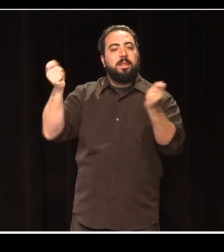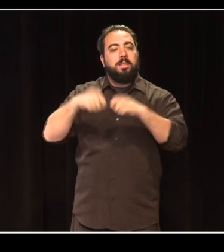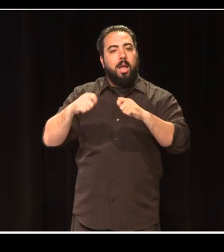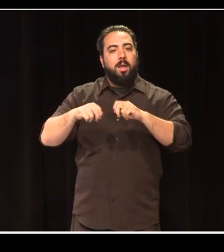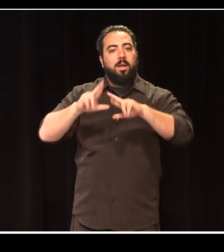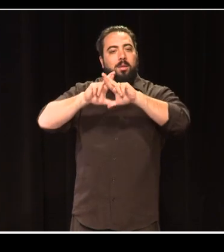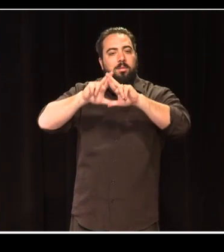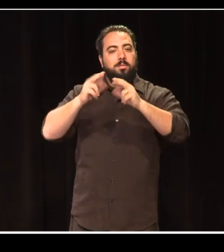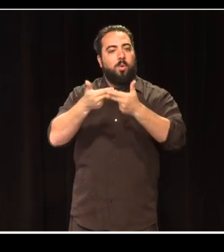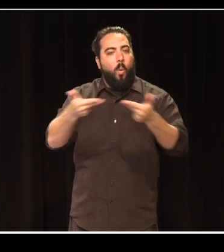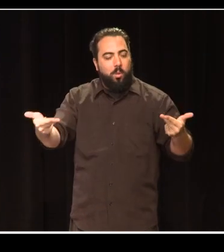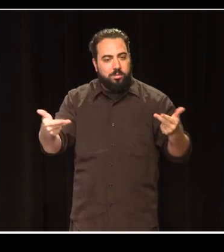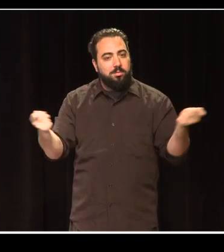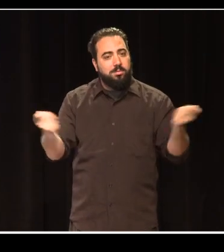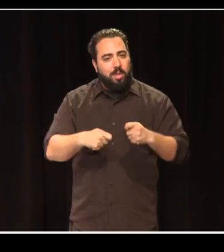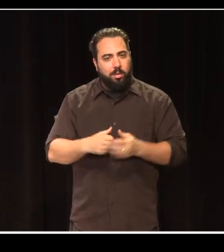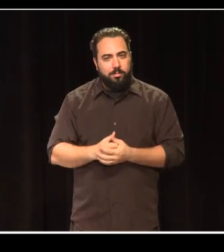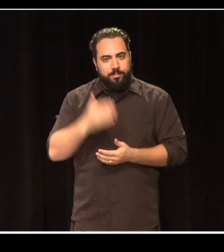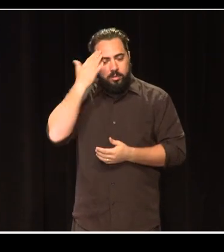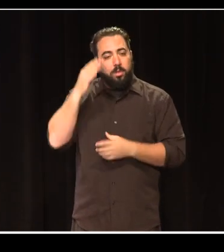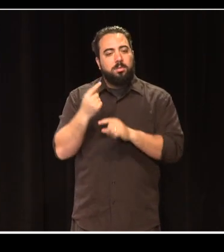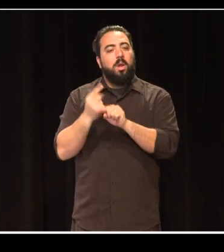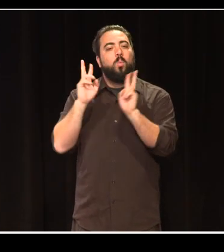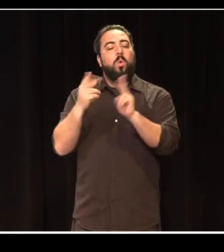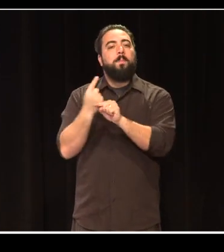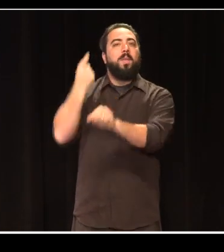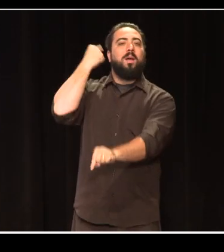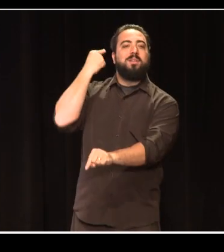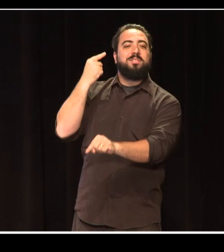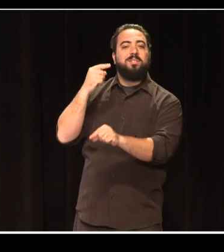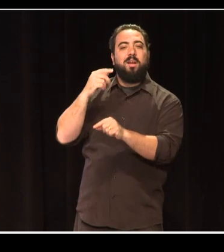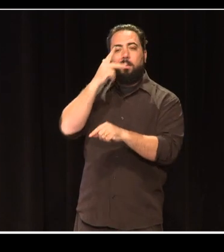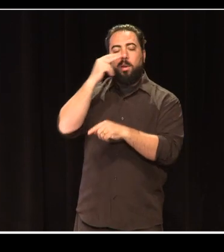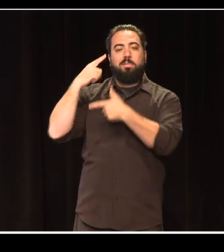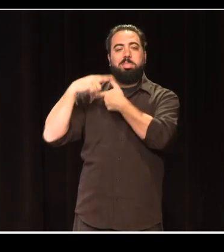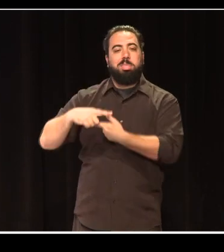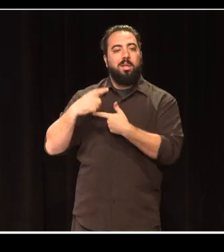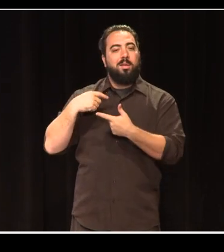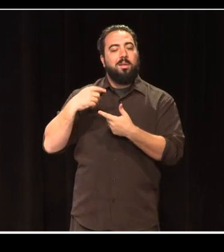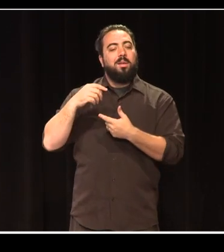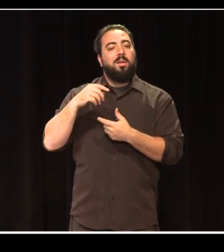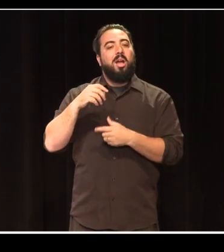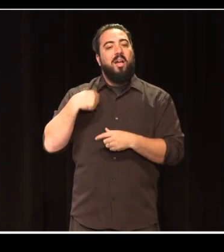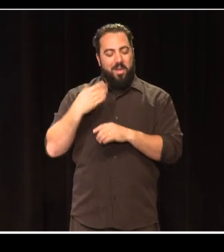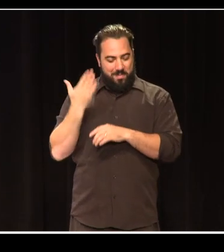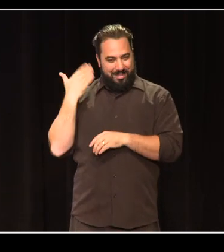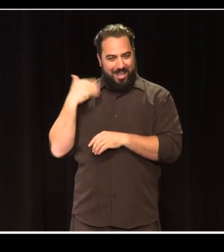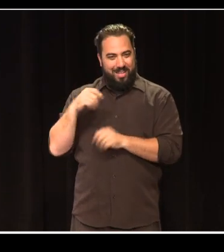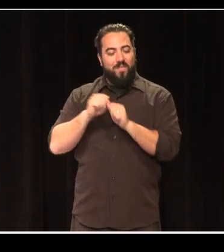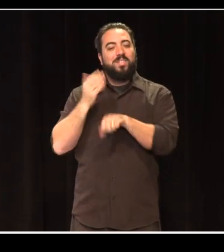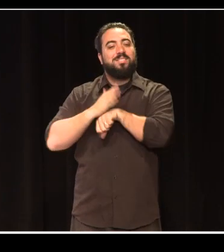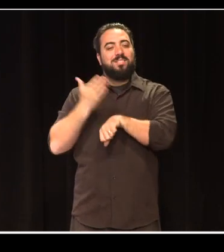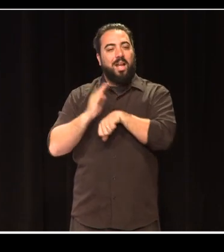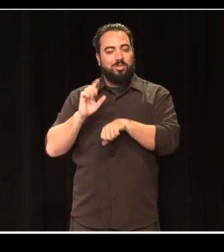né, aquele estudante quadradão que tinha antigamente, né, e eu fiz escola técnica, eu percebi isso. Quando eu fiz estágio, tinha uma menina